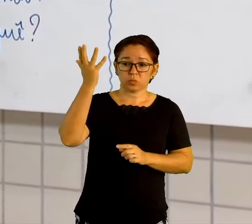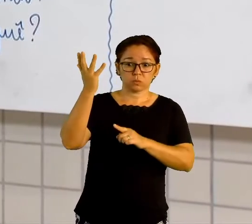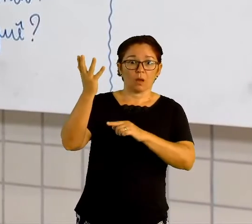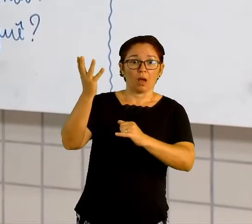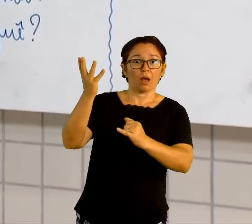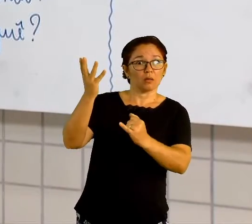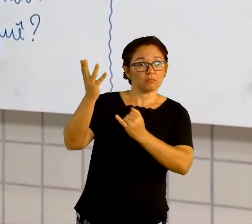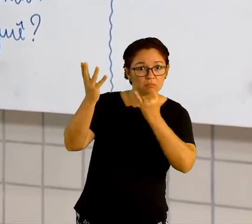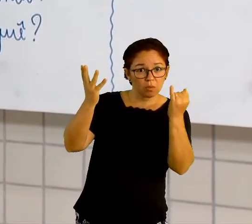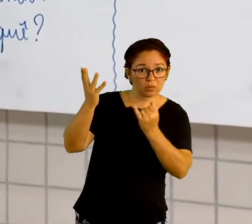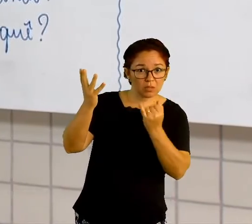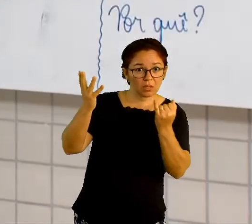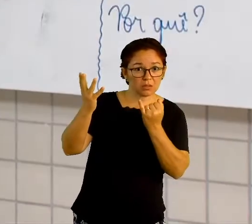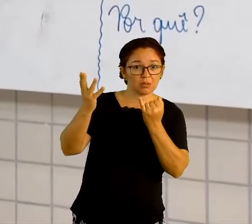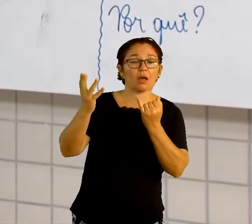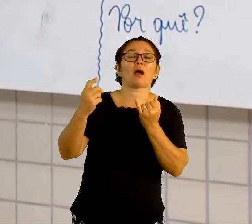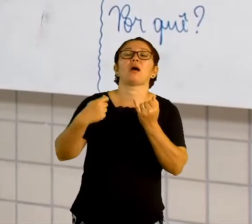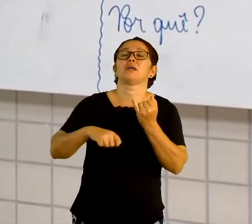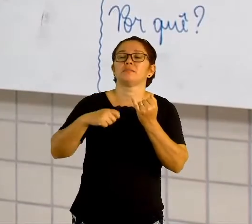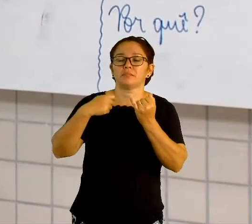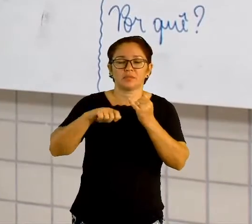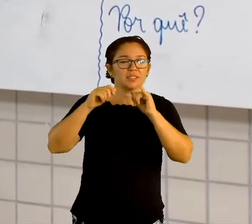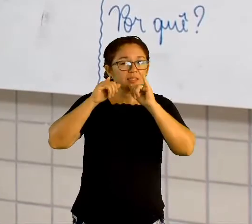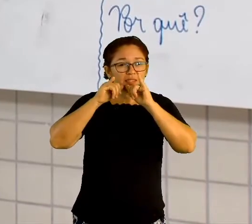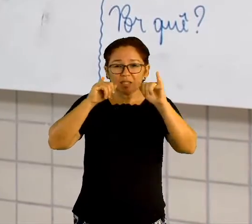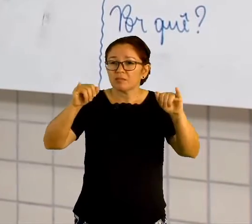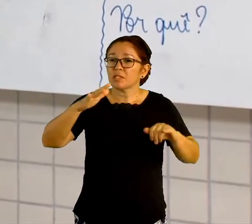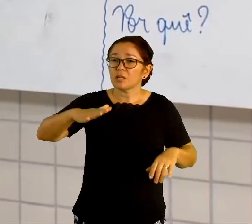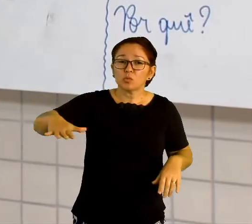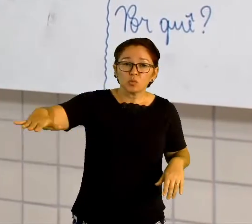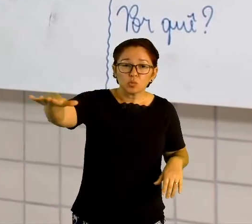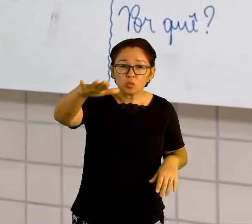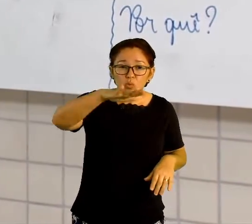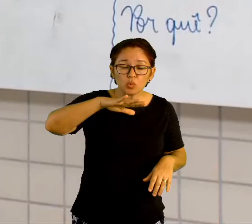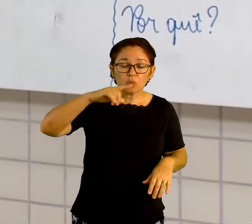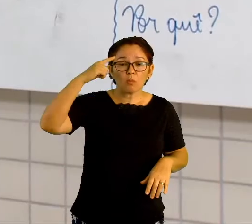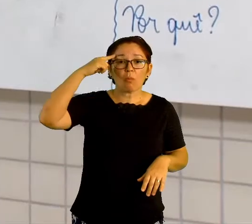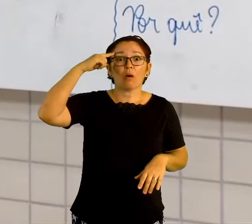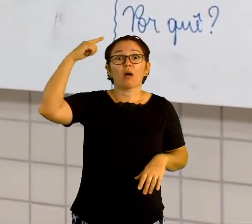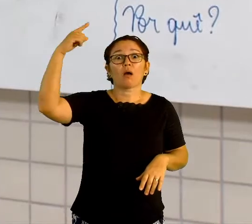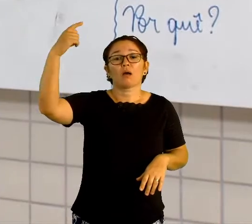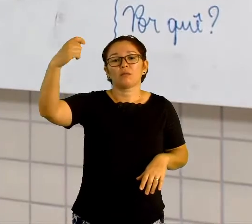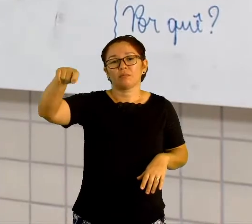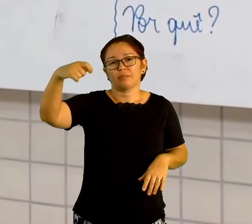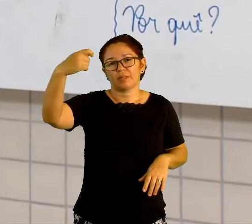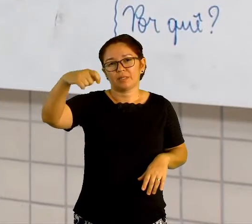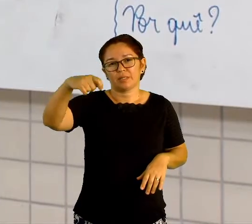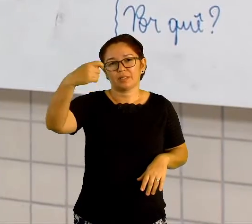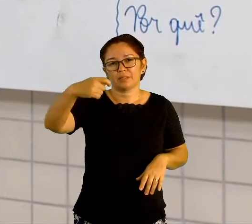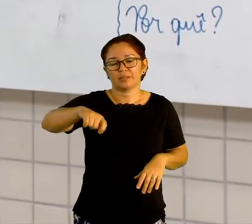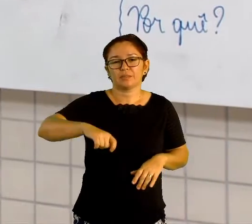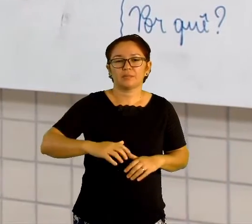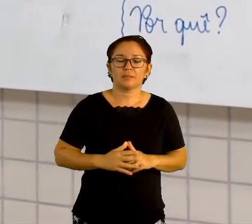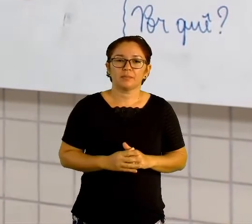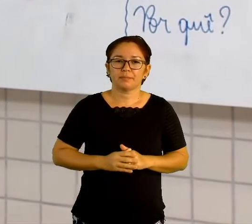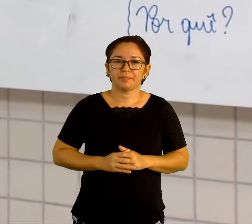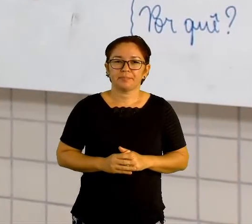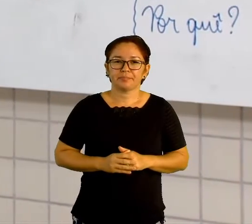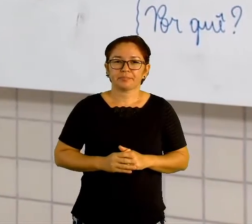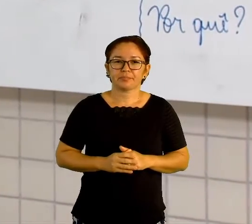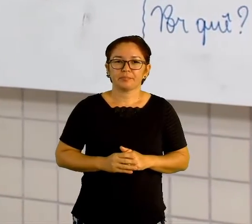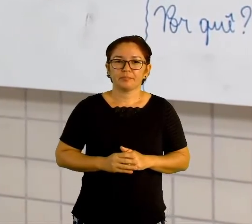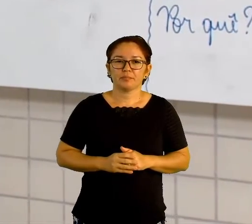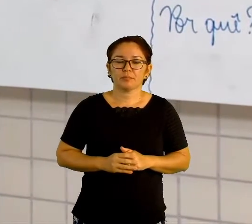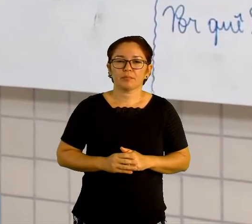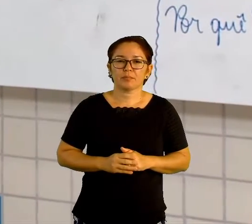sociedade no sentido geral. As pessoas, elas vão se interessar por alguns acontecimentos que ocorrem pelo mundo,